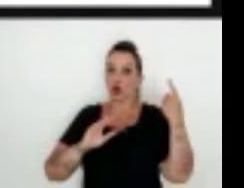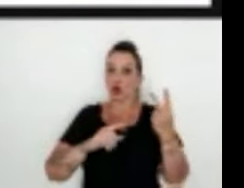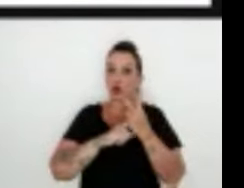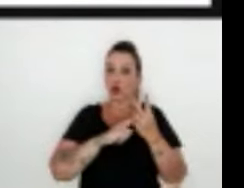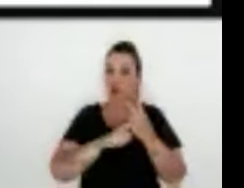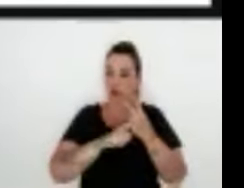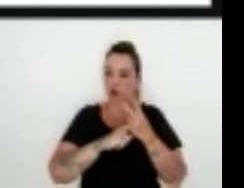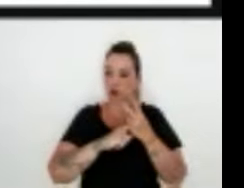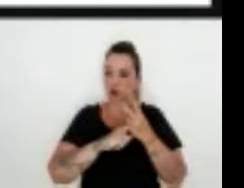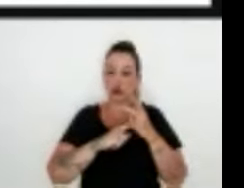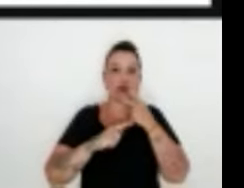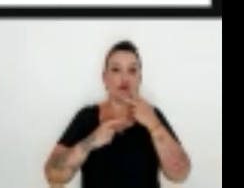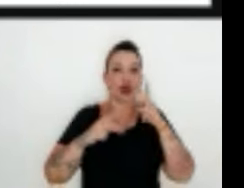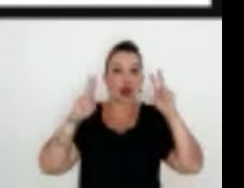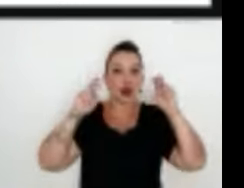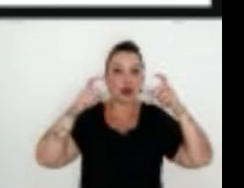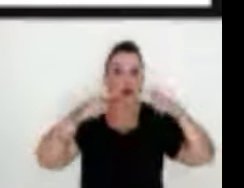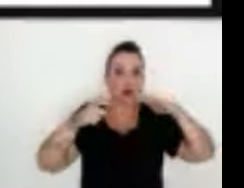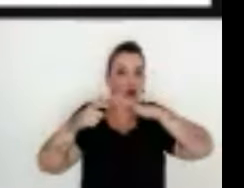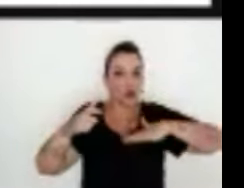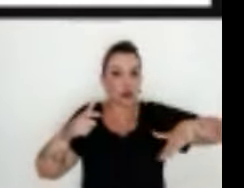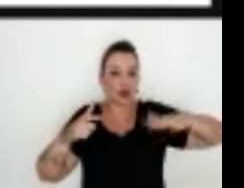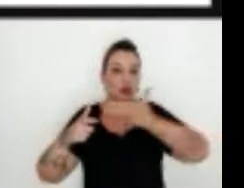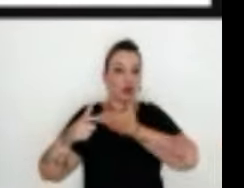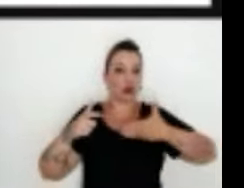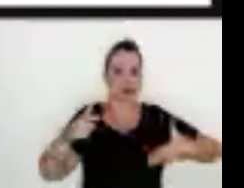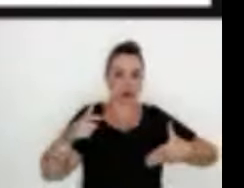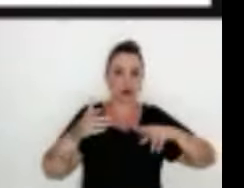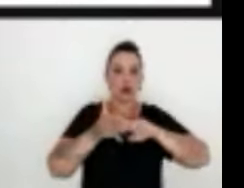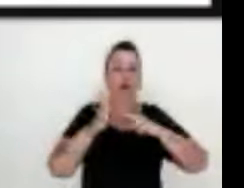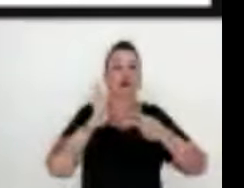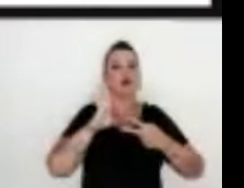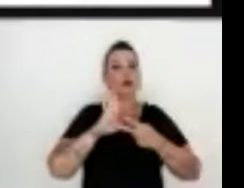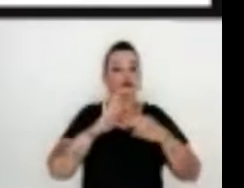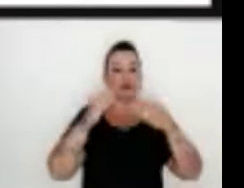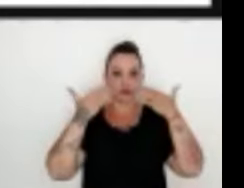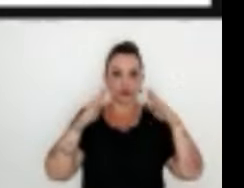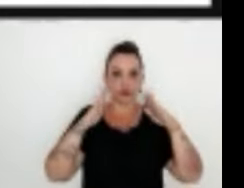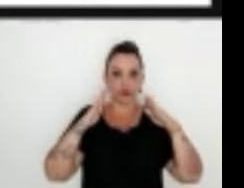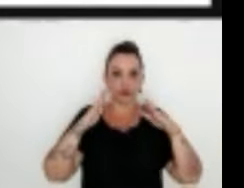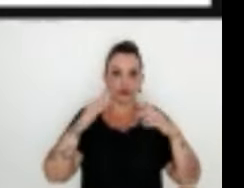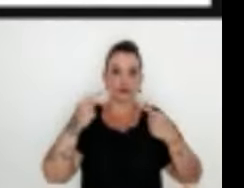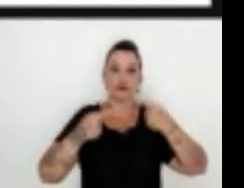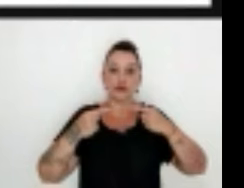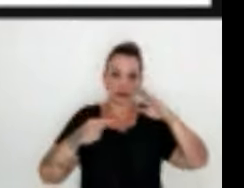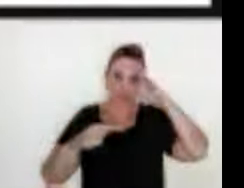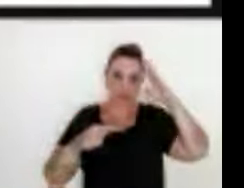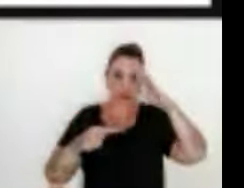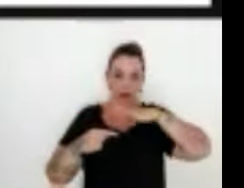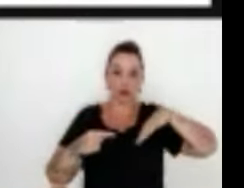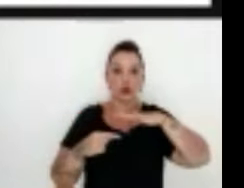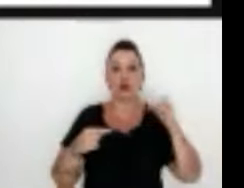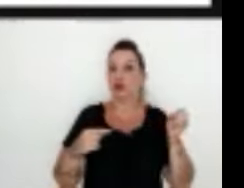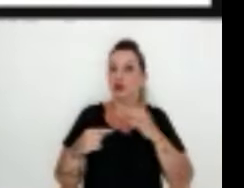espaço público como algo dado. O sentido do que se torna público é disputado, sobretudo no mundo contemporâneo,